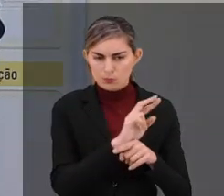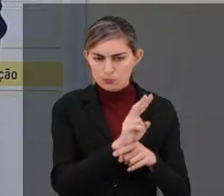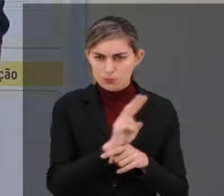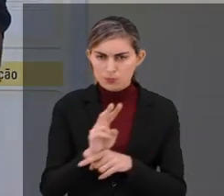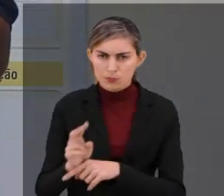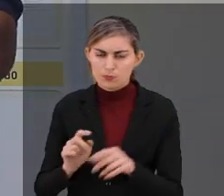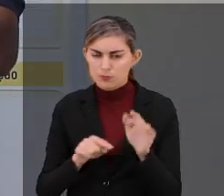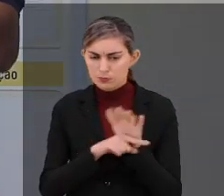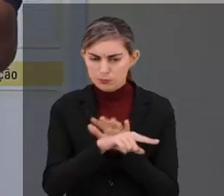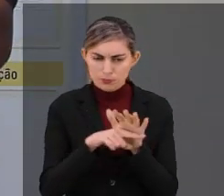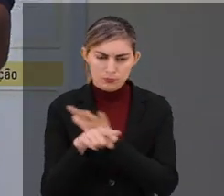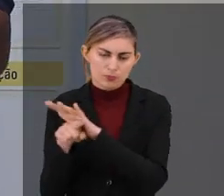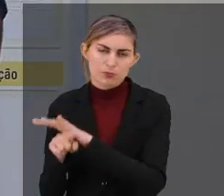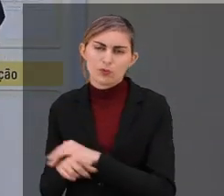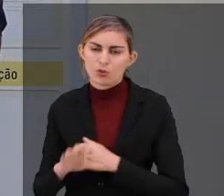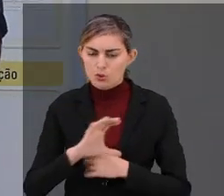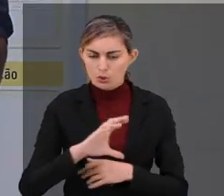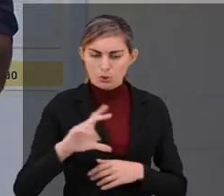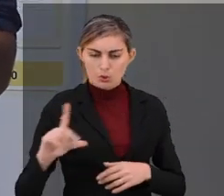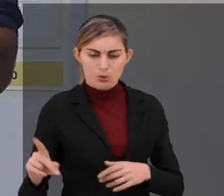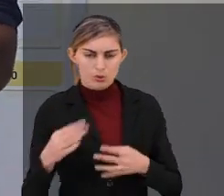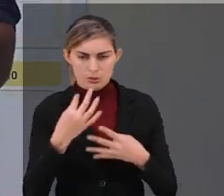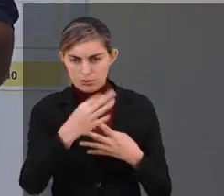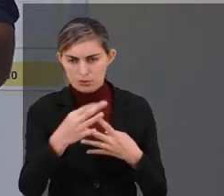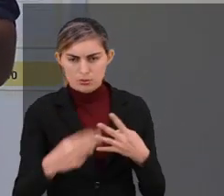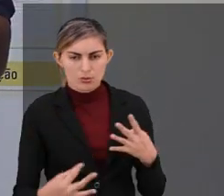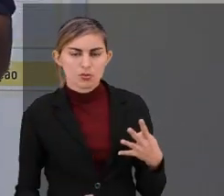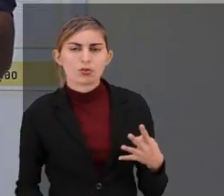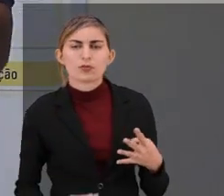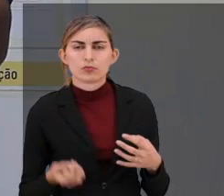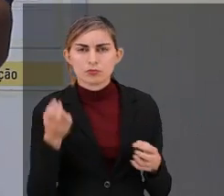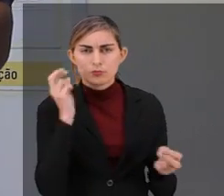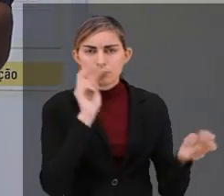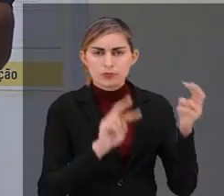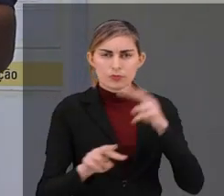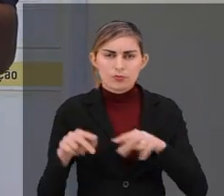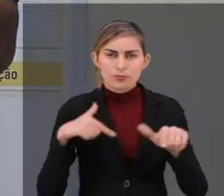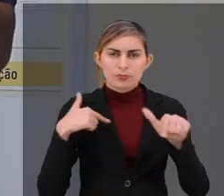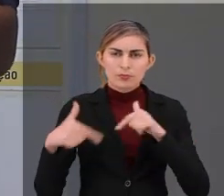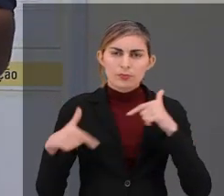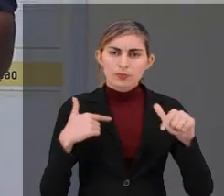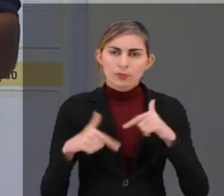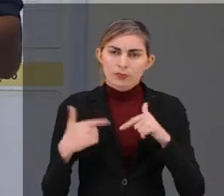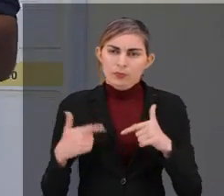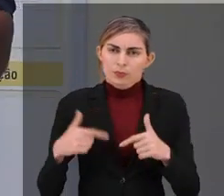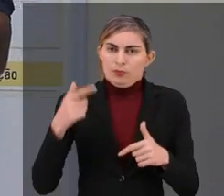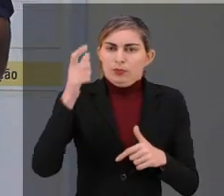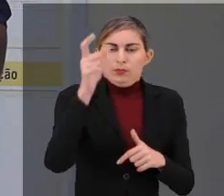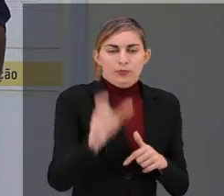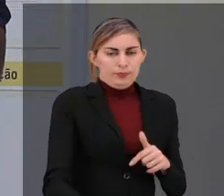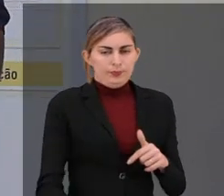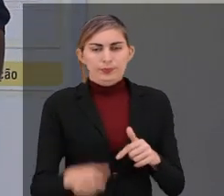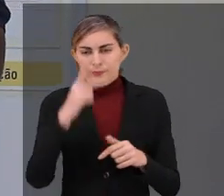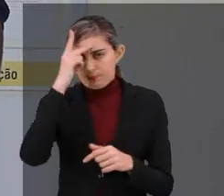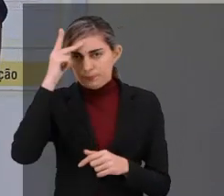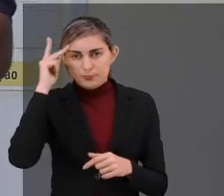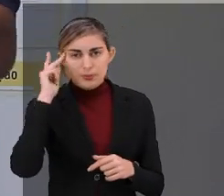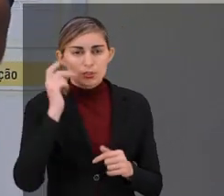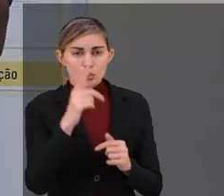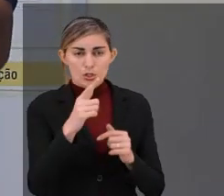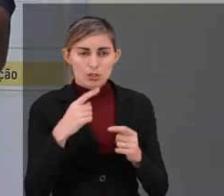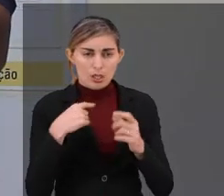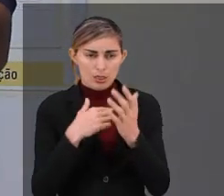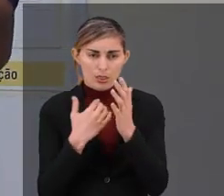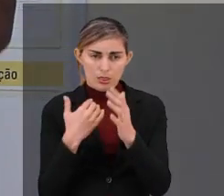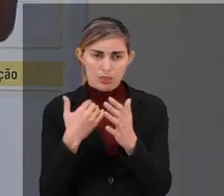monitoramento, o coordenador logístico, sim, vejo que o trabalhador, que aquele funcionário que vai fazer a entrega, ele está